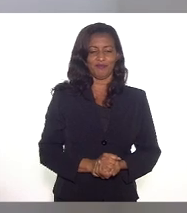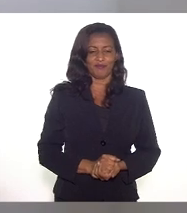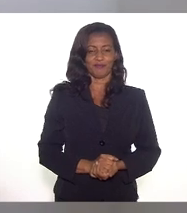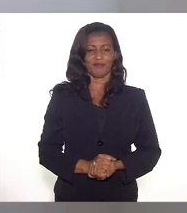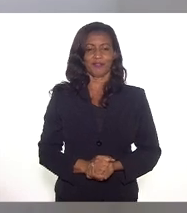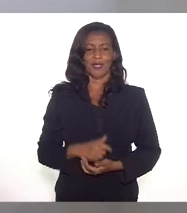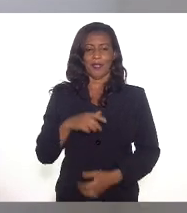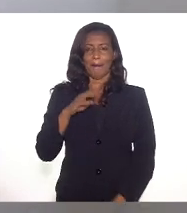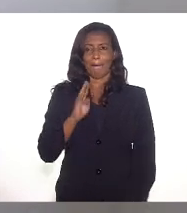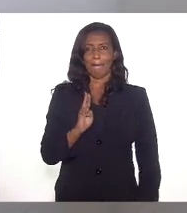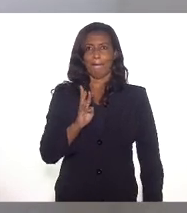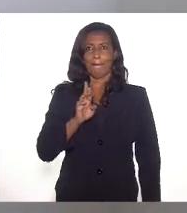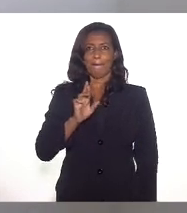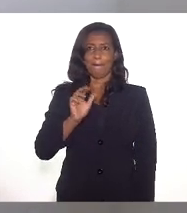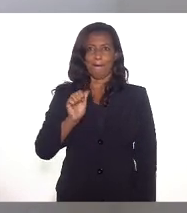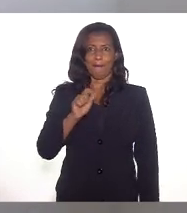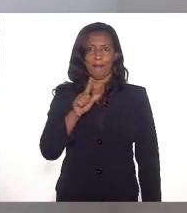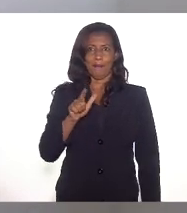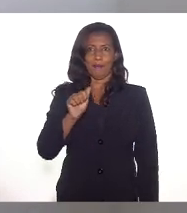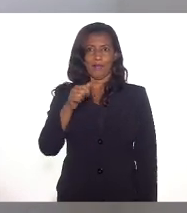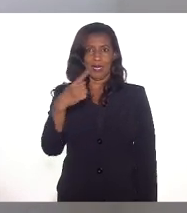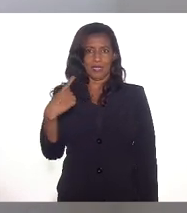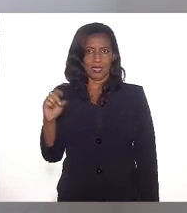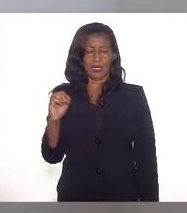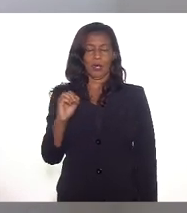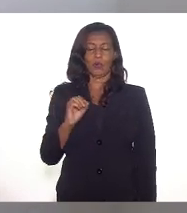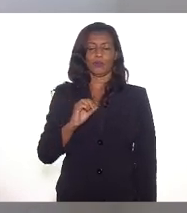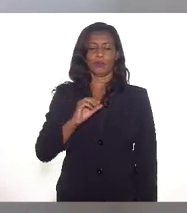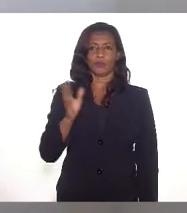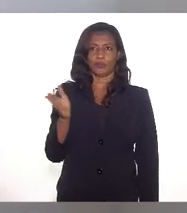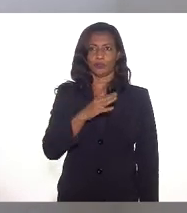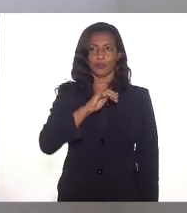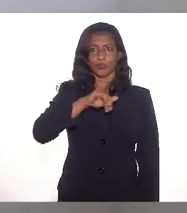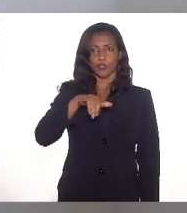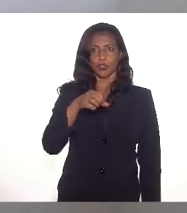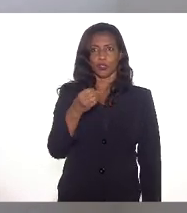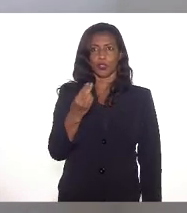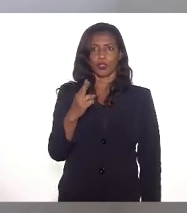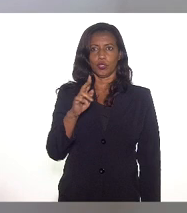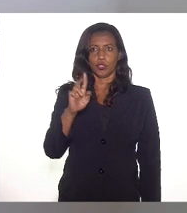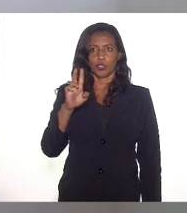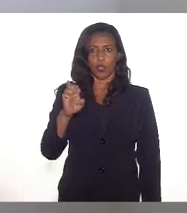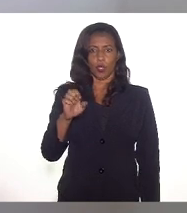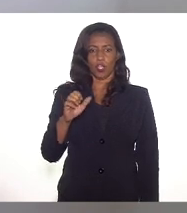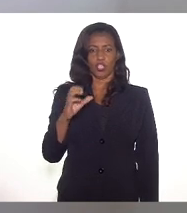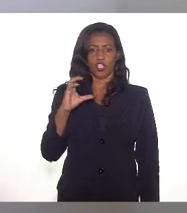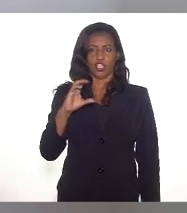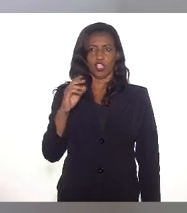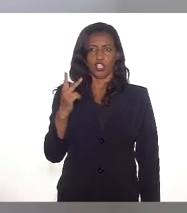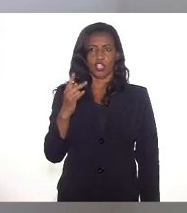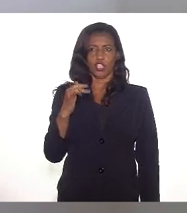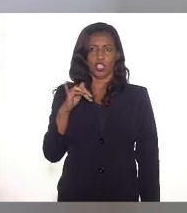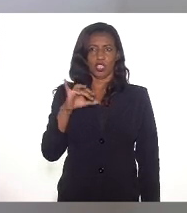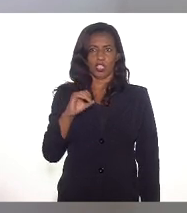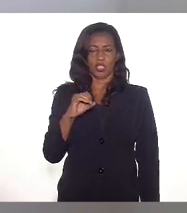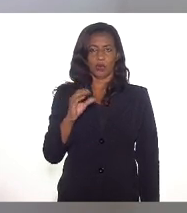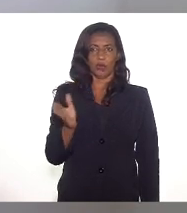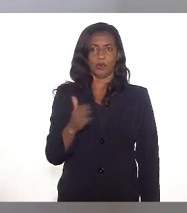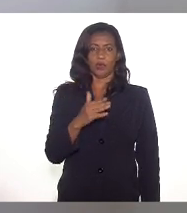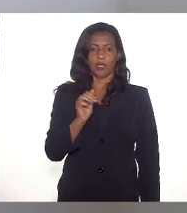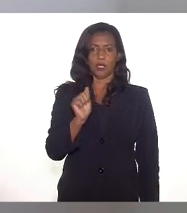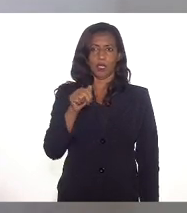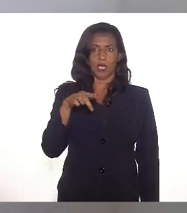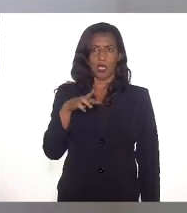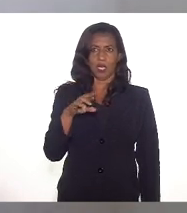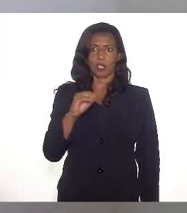também, Jorge Felipe Neto, Chiquinho, Anderson Alexandre e Anderson Moraes. Ao final eu vou falar de